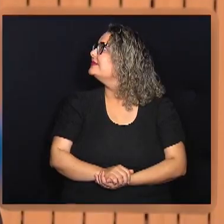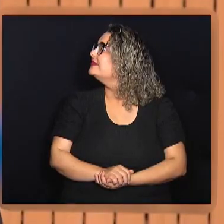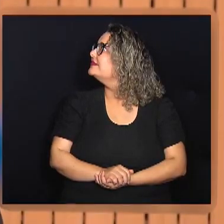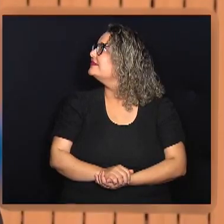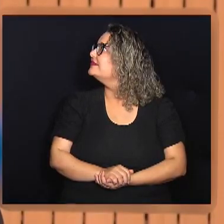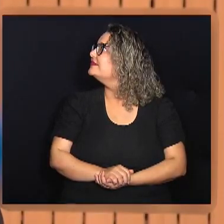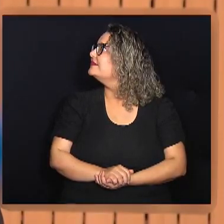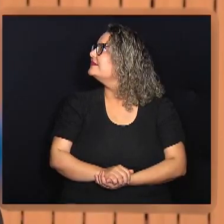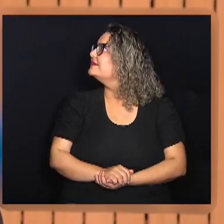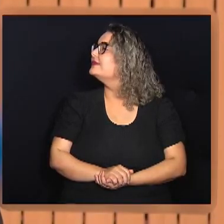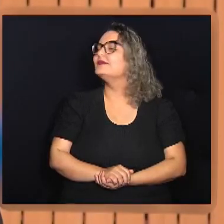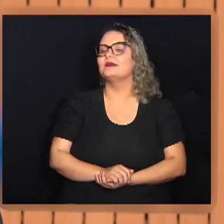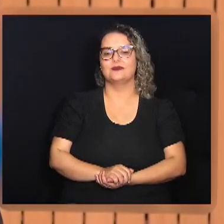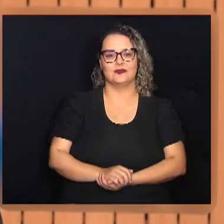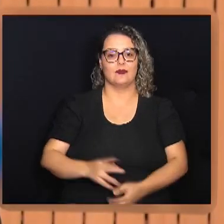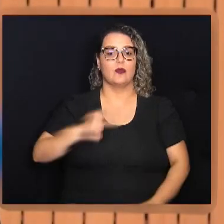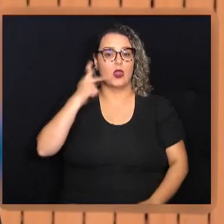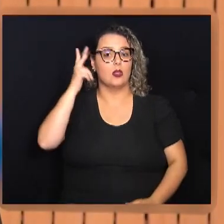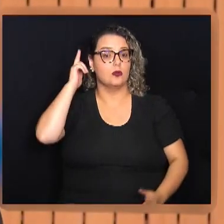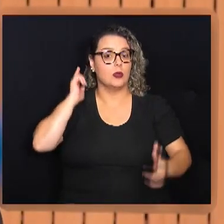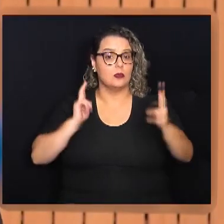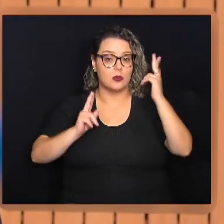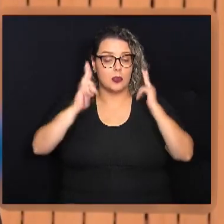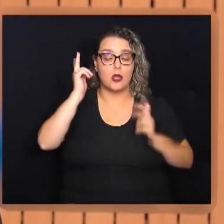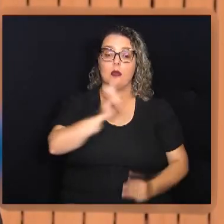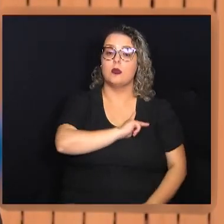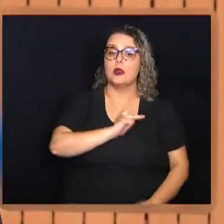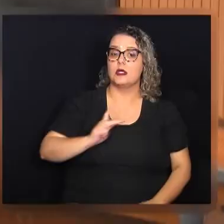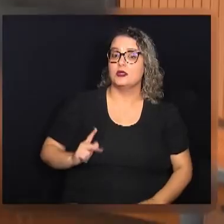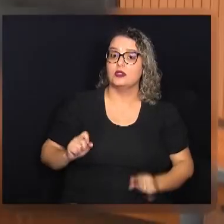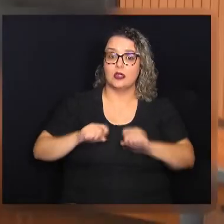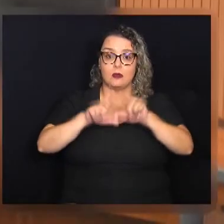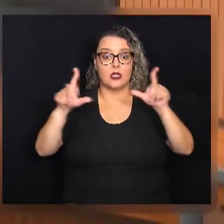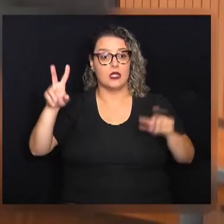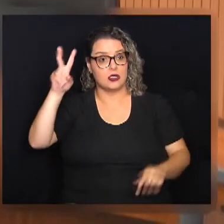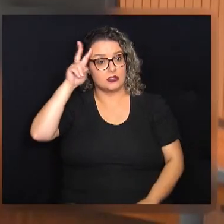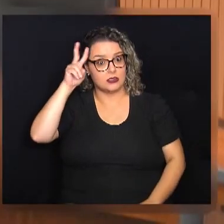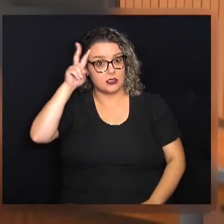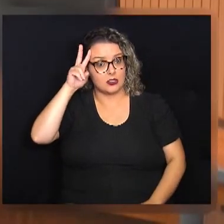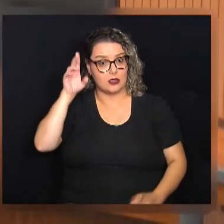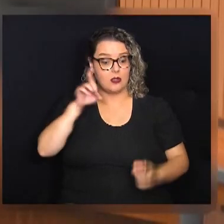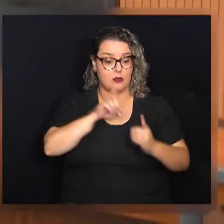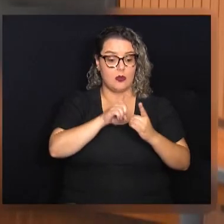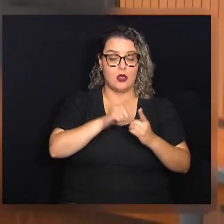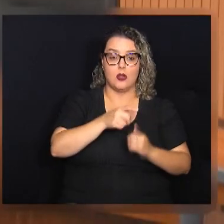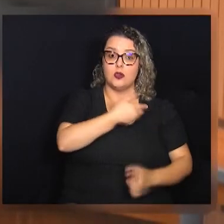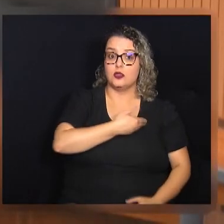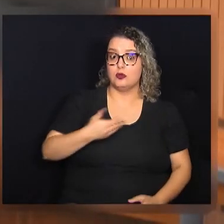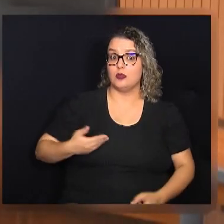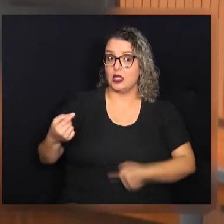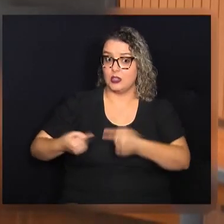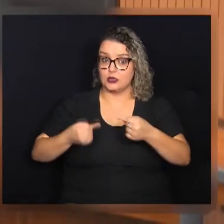na Câmara, na TV Câmara, vai ficar registrado, faz parte da nossa obrigação.